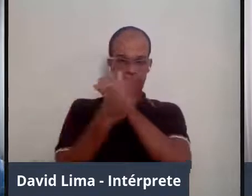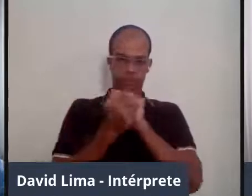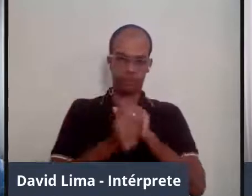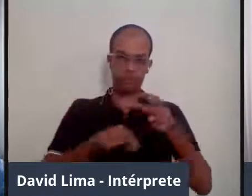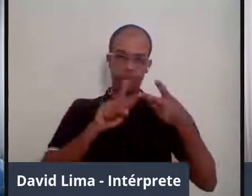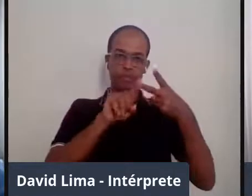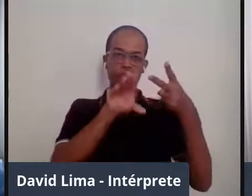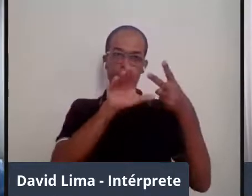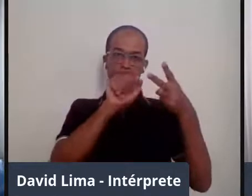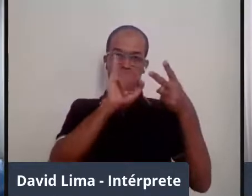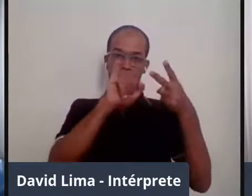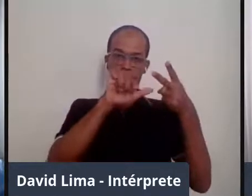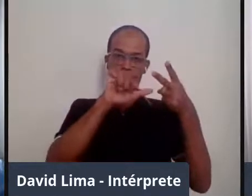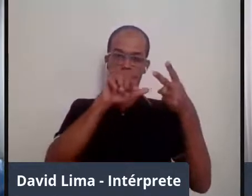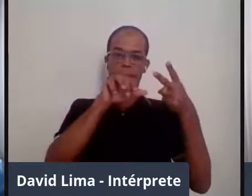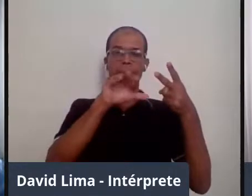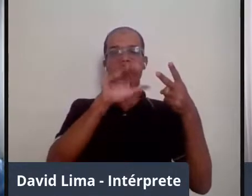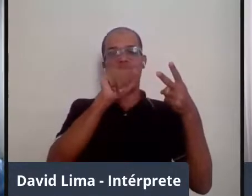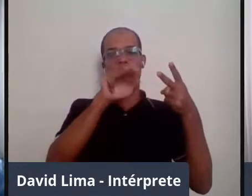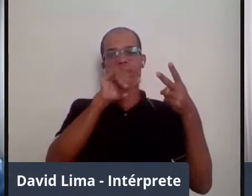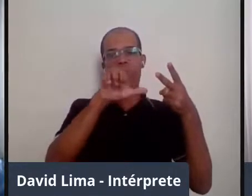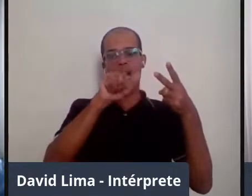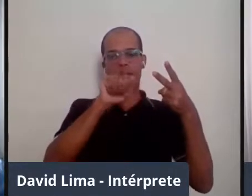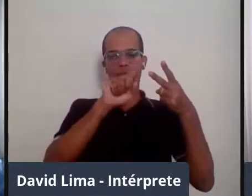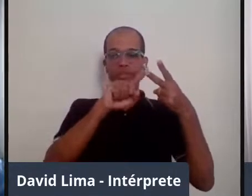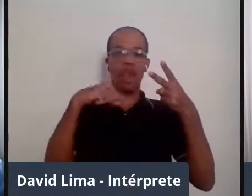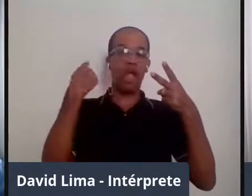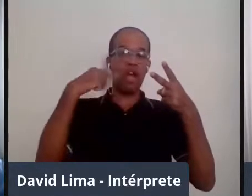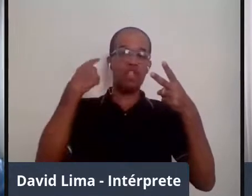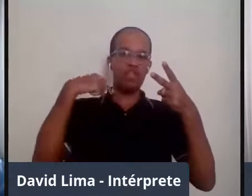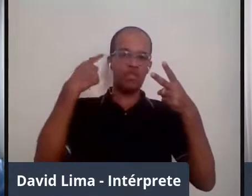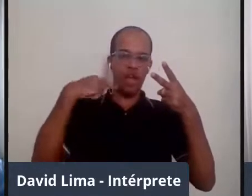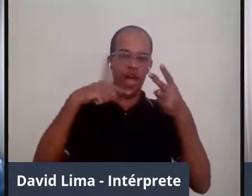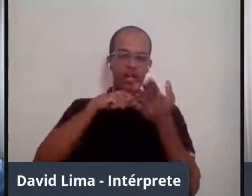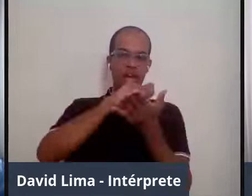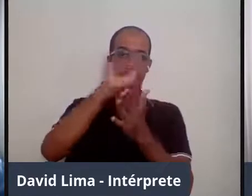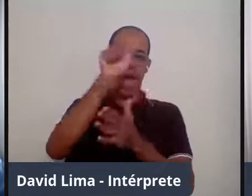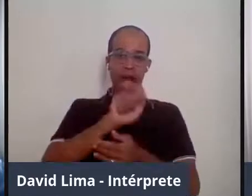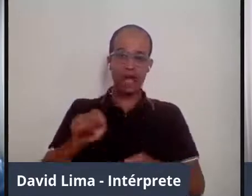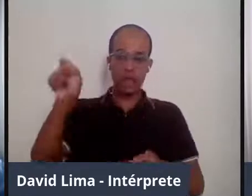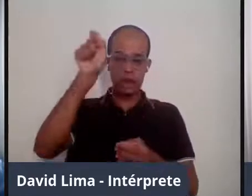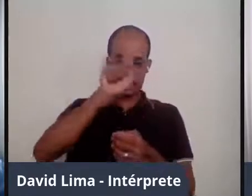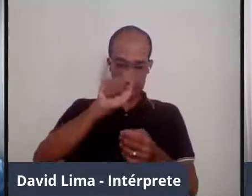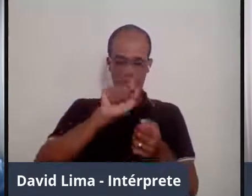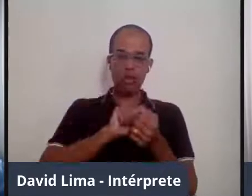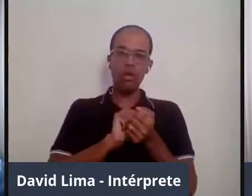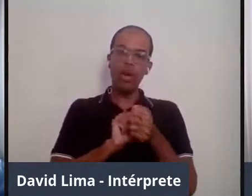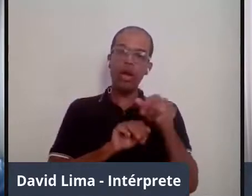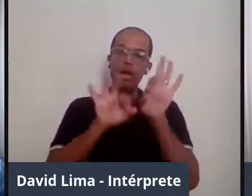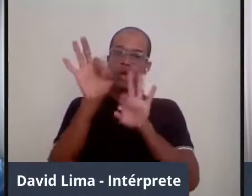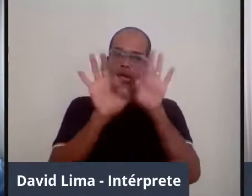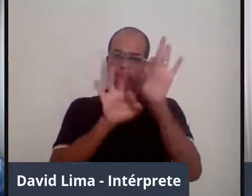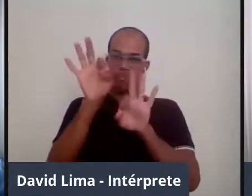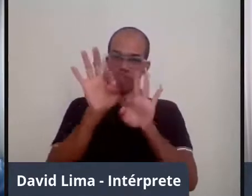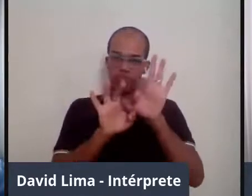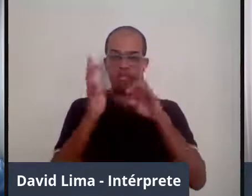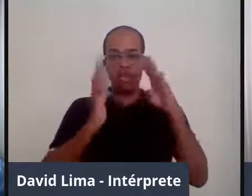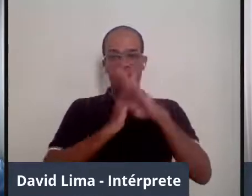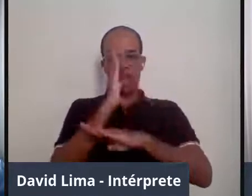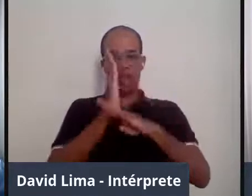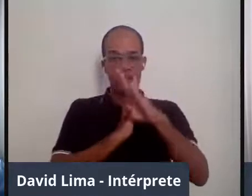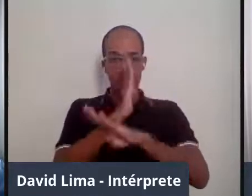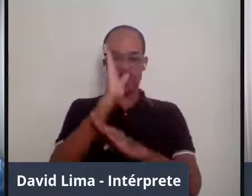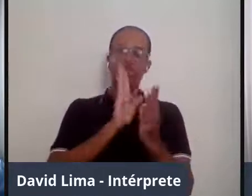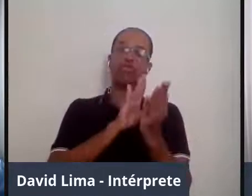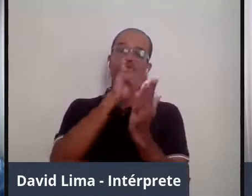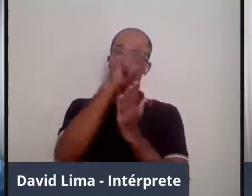Tardim, advogada na Associação Compassiva, criadora e coordenadora do projeto de revalidação de diploma